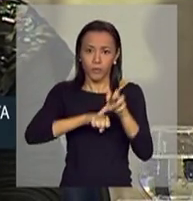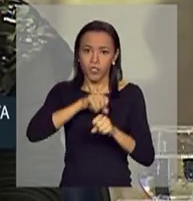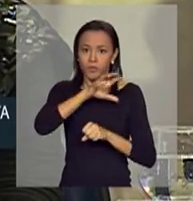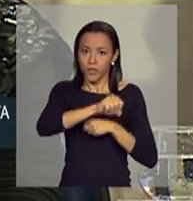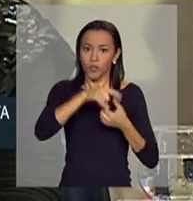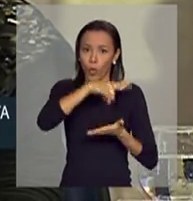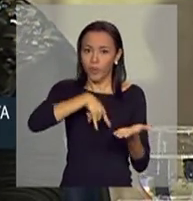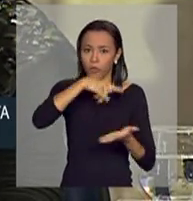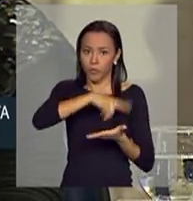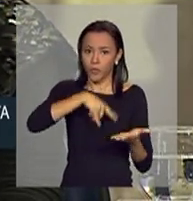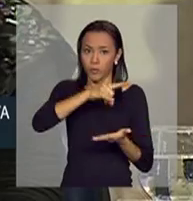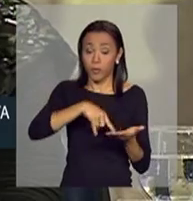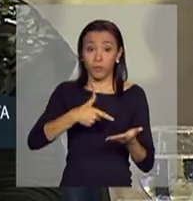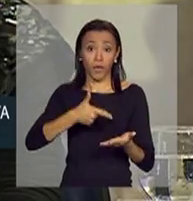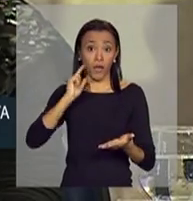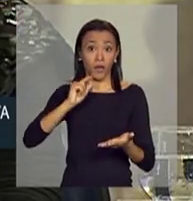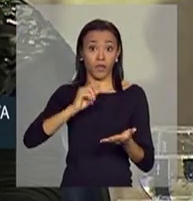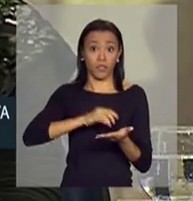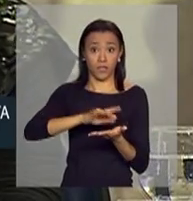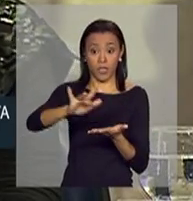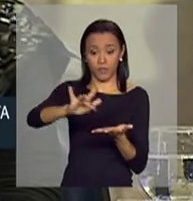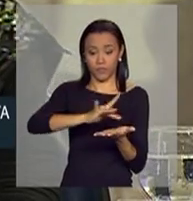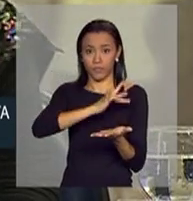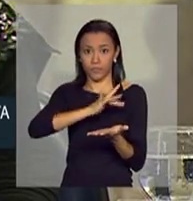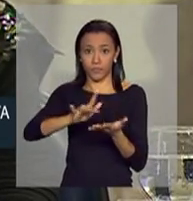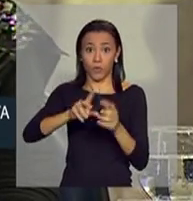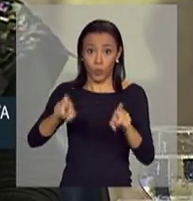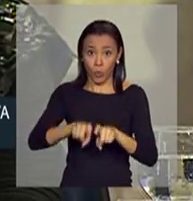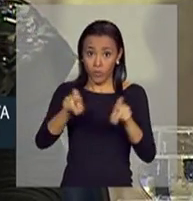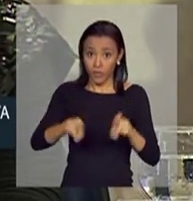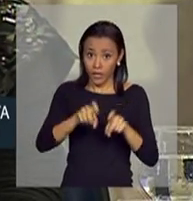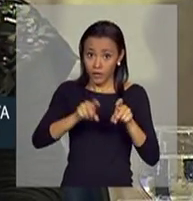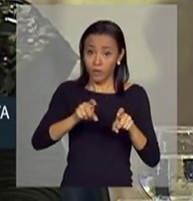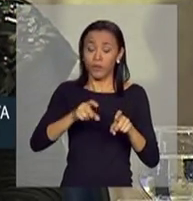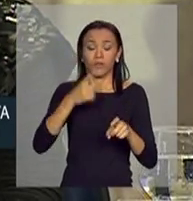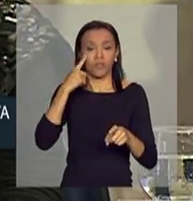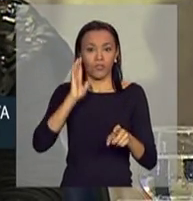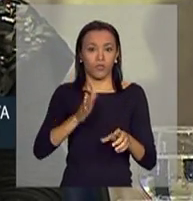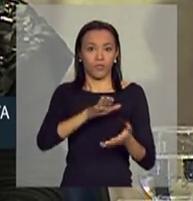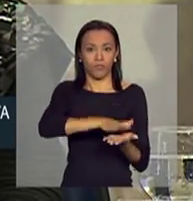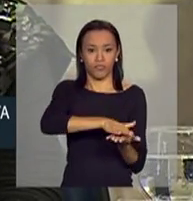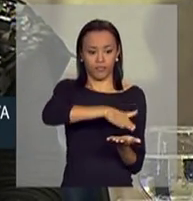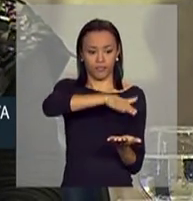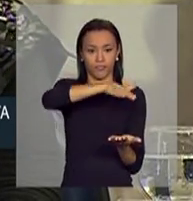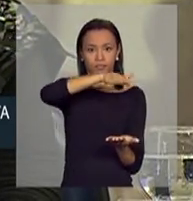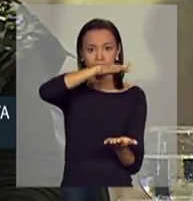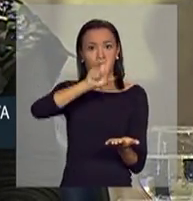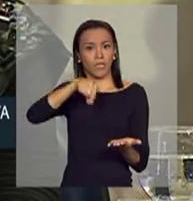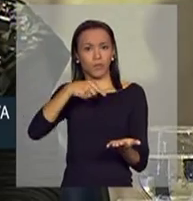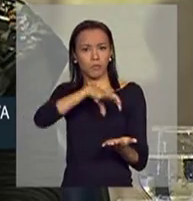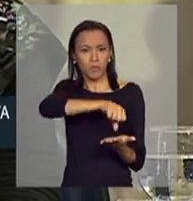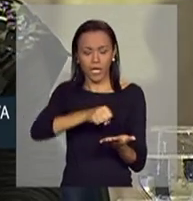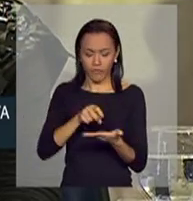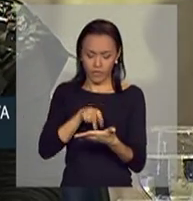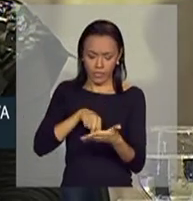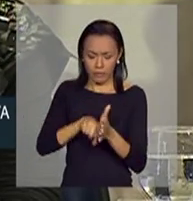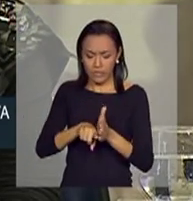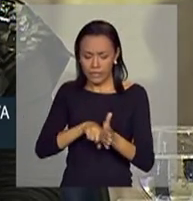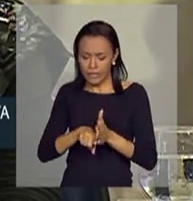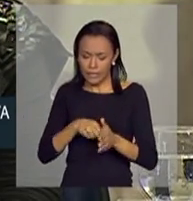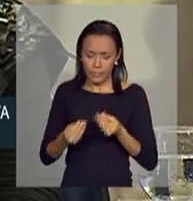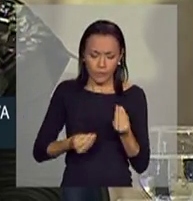antes digitalizados e depois submetidos a esse processo em que nós vamos poder fazer consultas muito